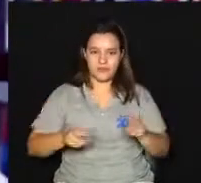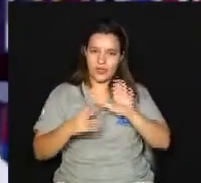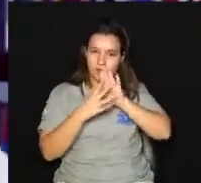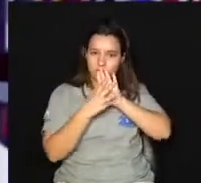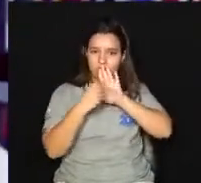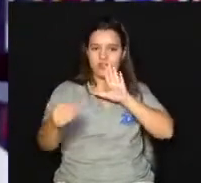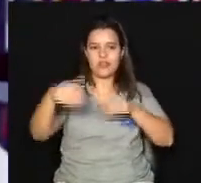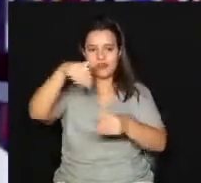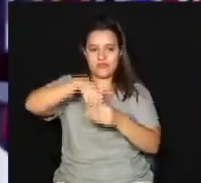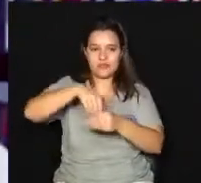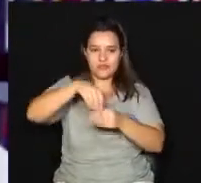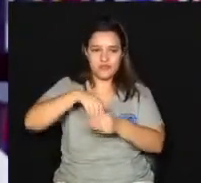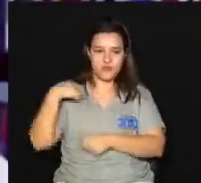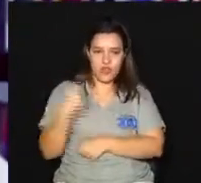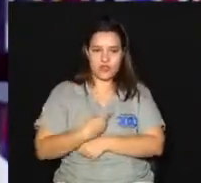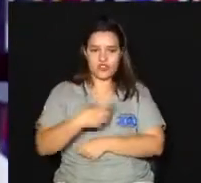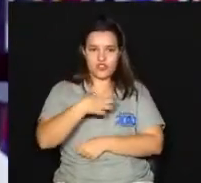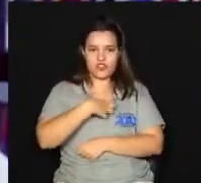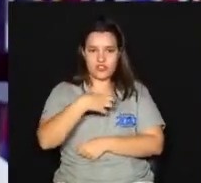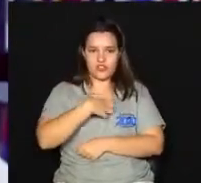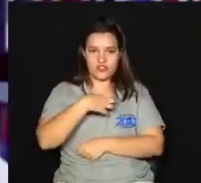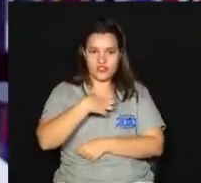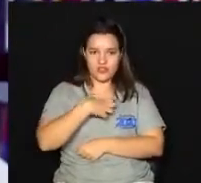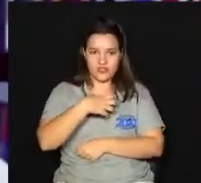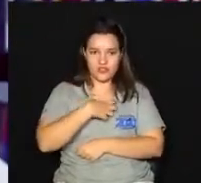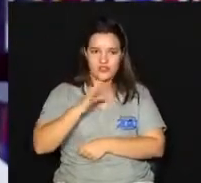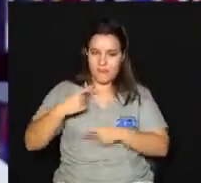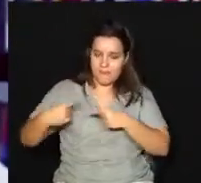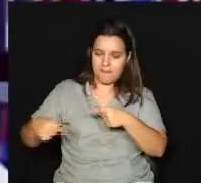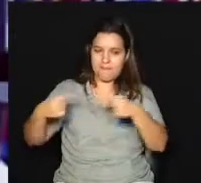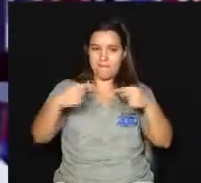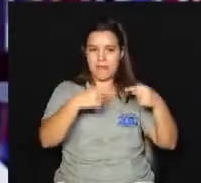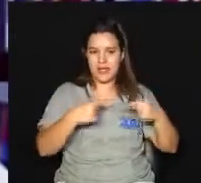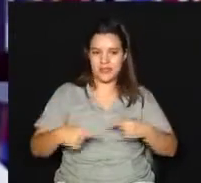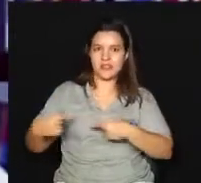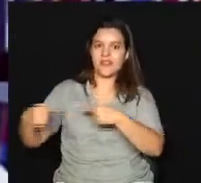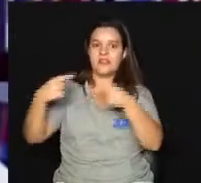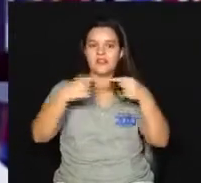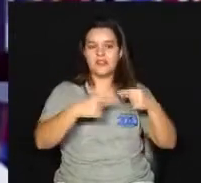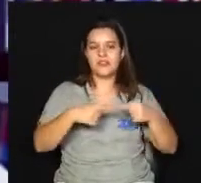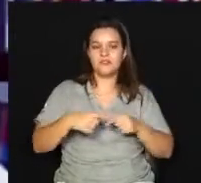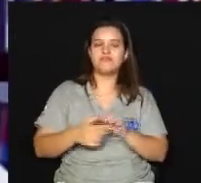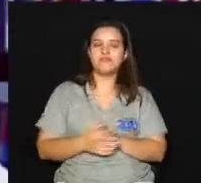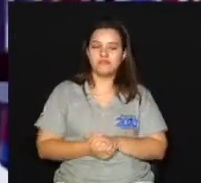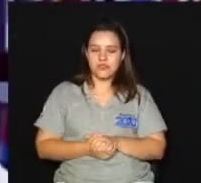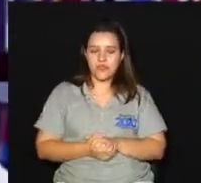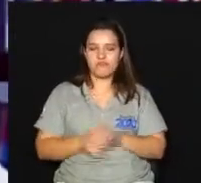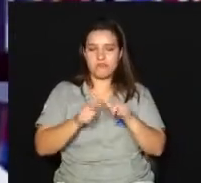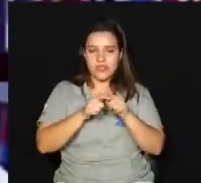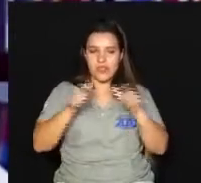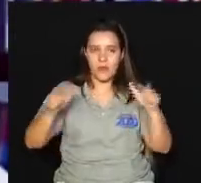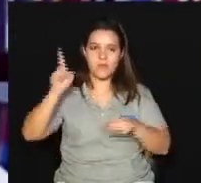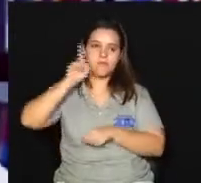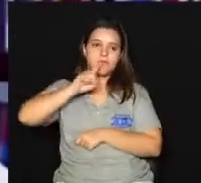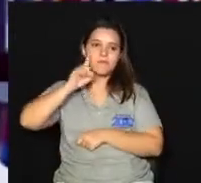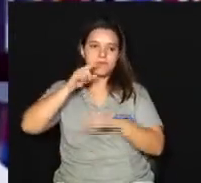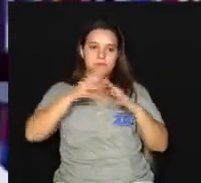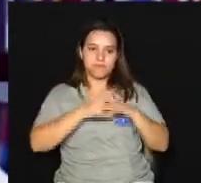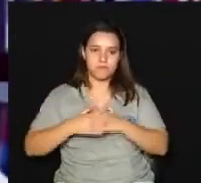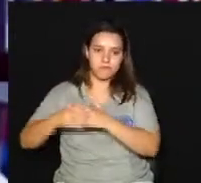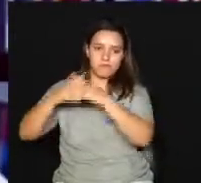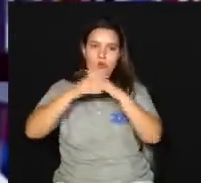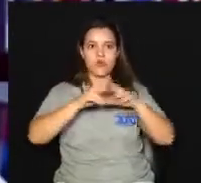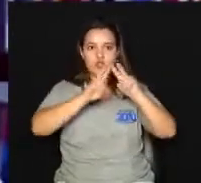modelo eleitoral que já suscitou um debate, já tem suscitado um debate muito grande nos Estados Unidos